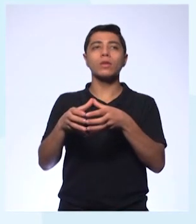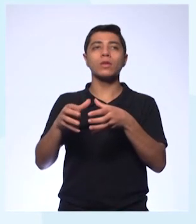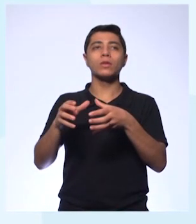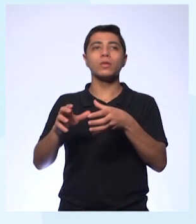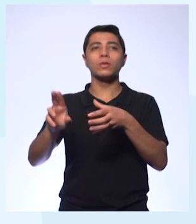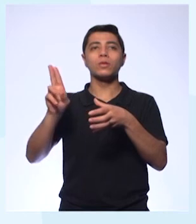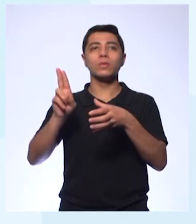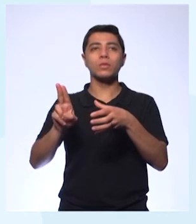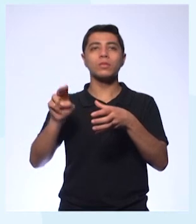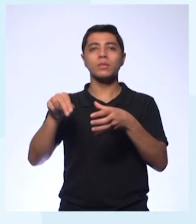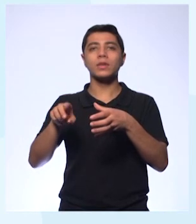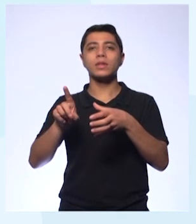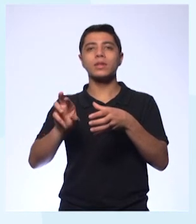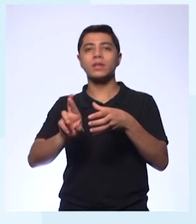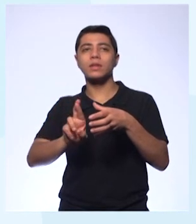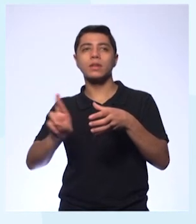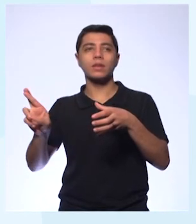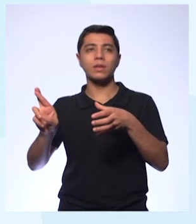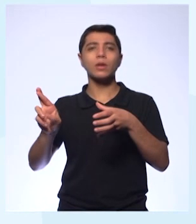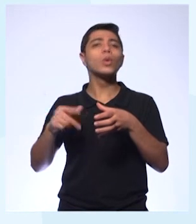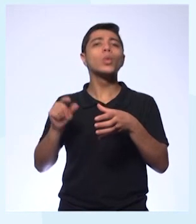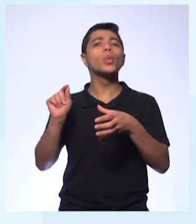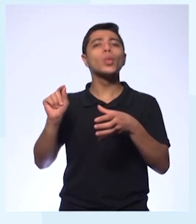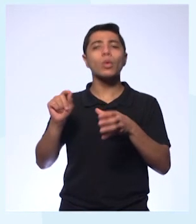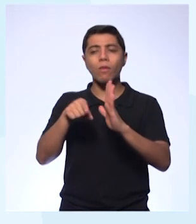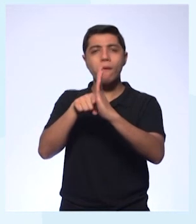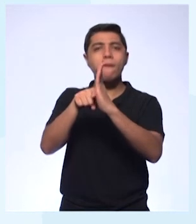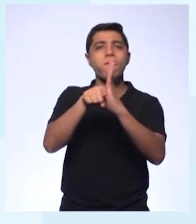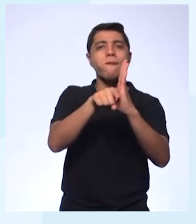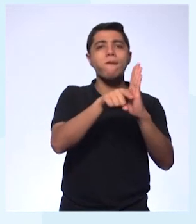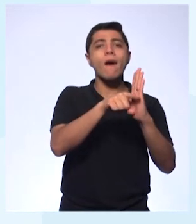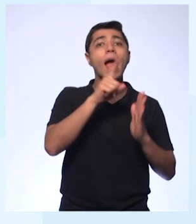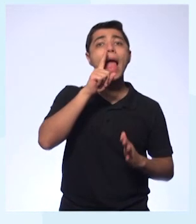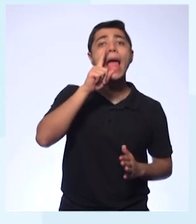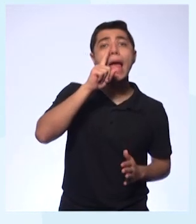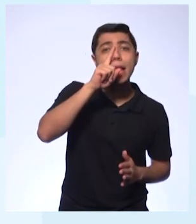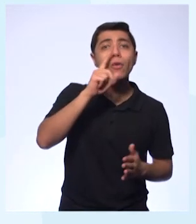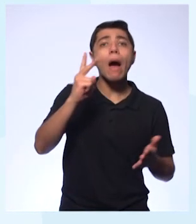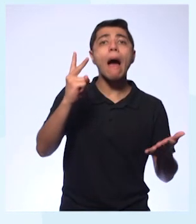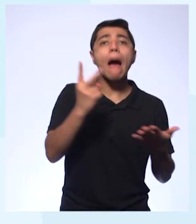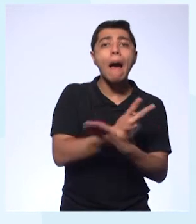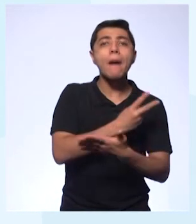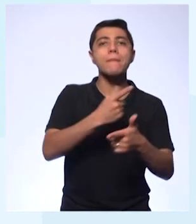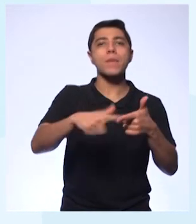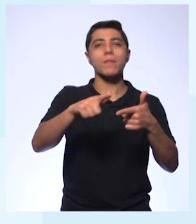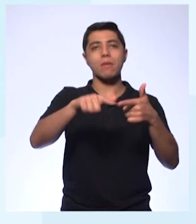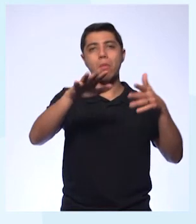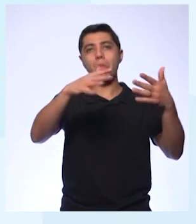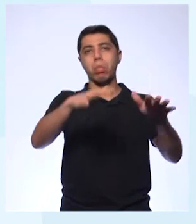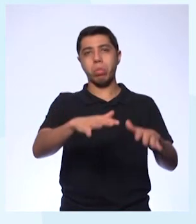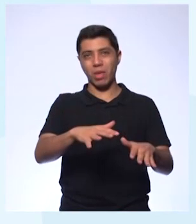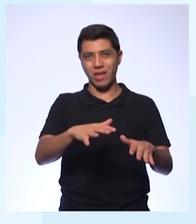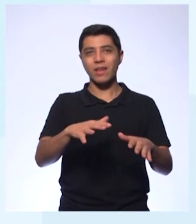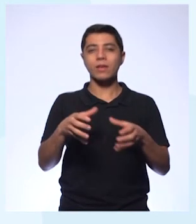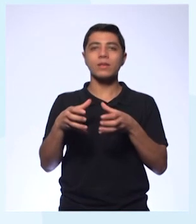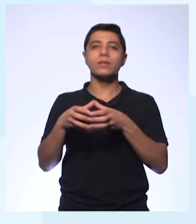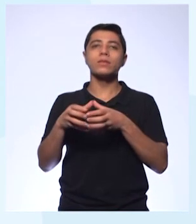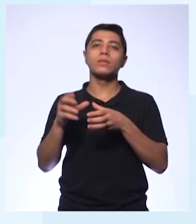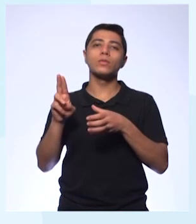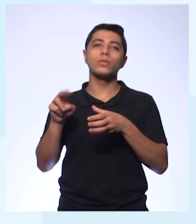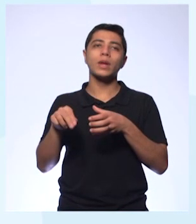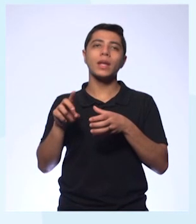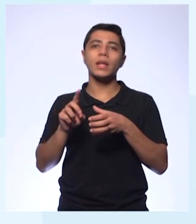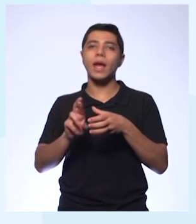das Nações Unidas para a Redução do Risco de Desastres, né, que a abreviação em inglês é